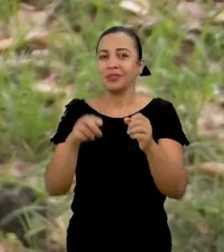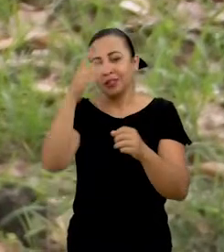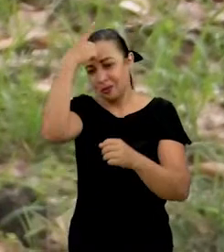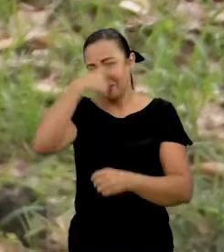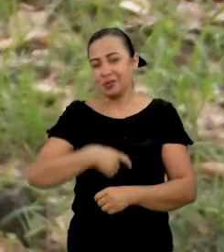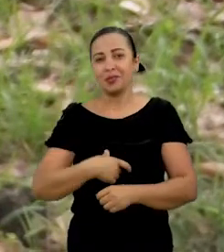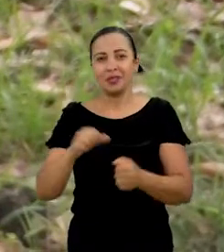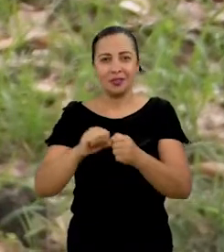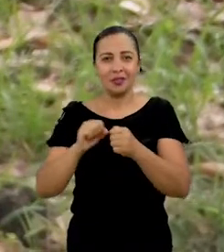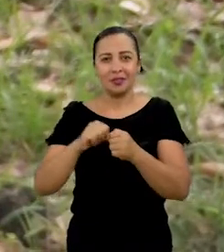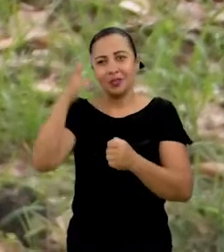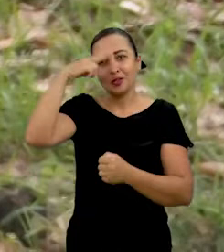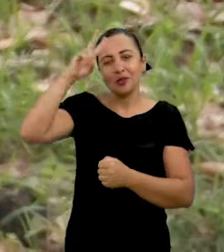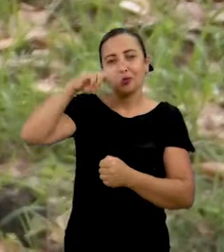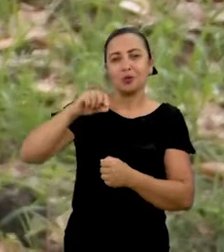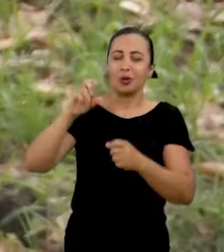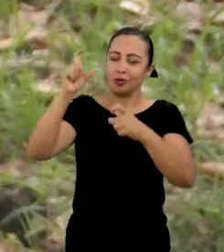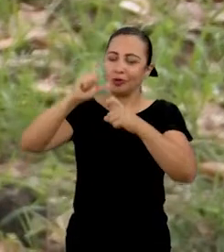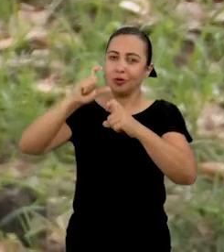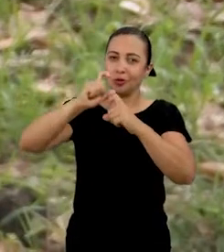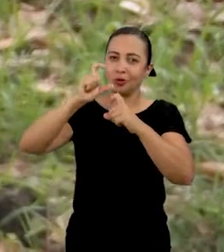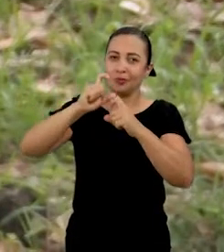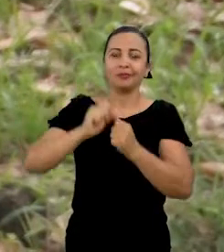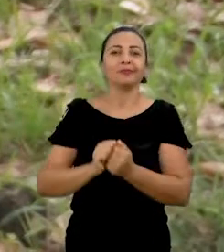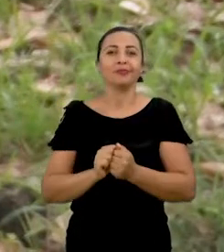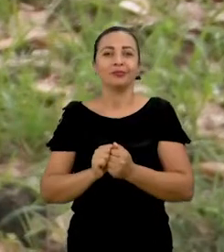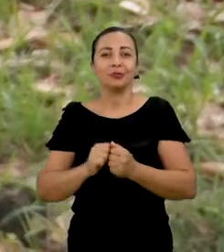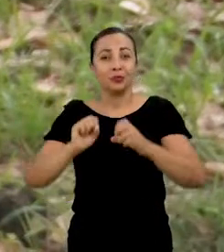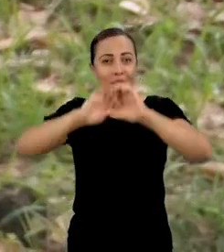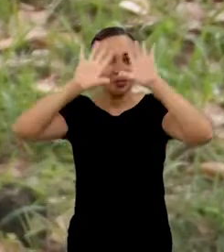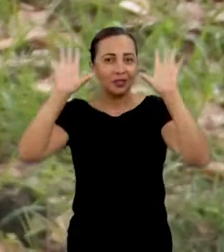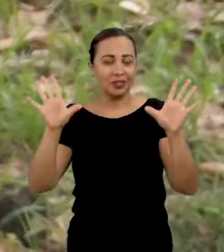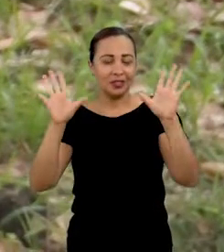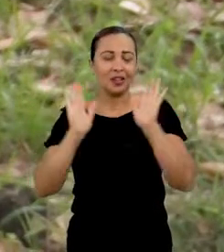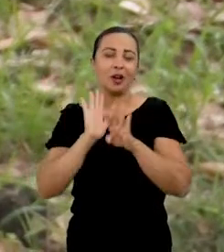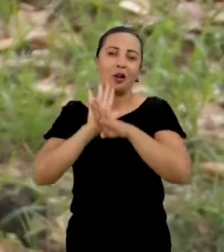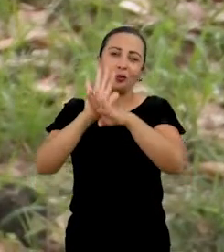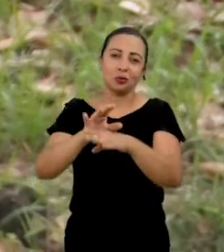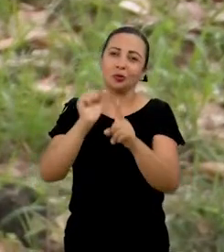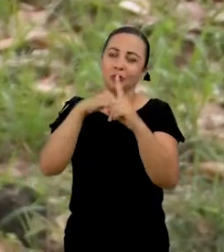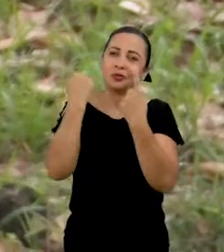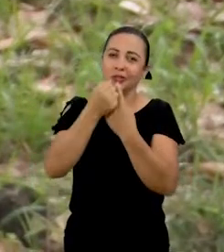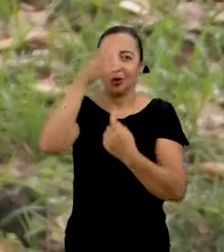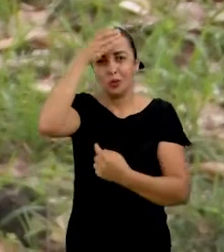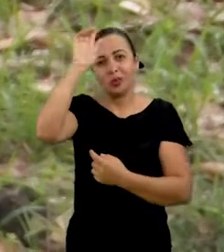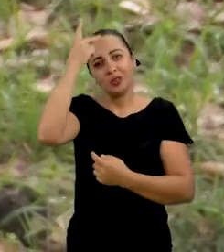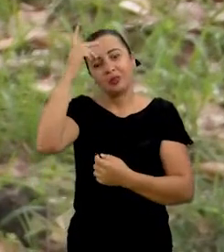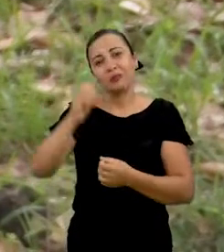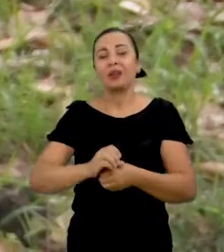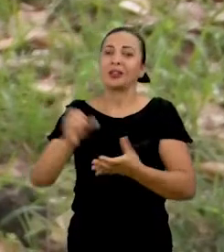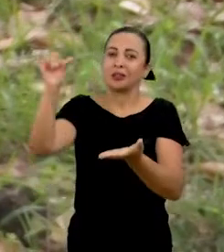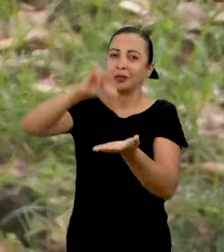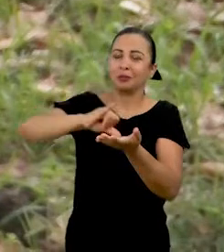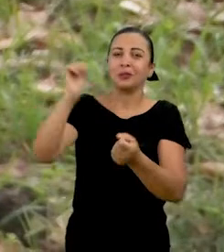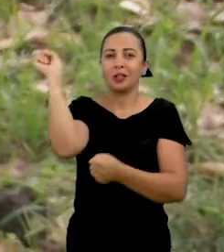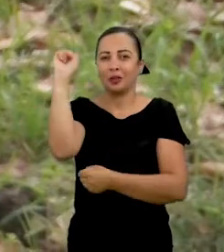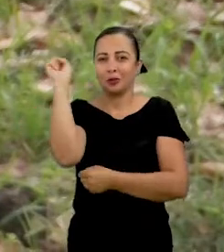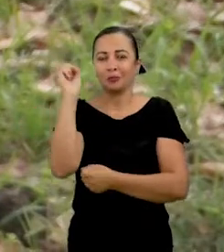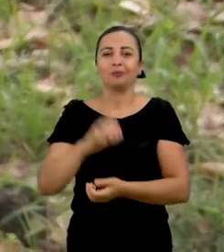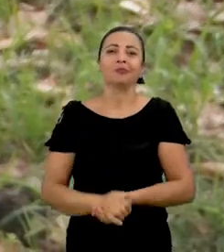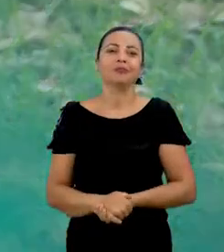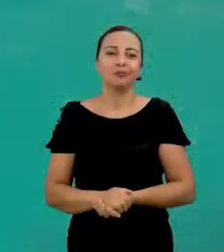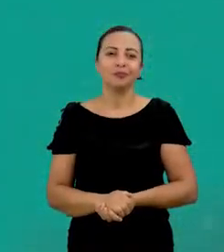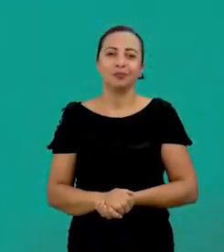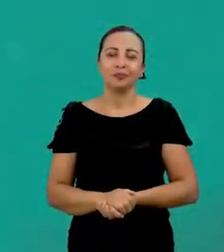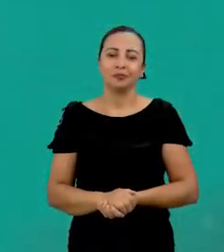as personalidades que fizeram parte da história de Aracaju, uma clara contribuição social e cultural para a capital